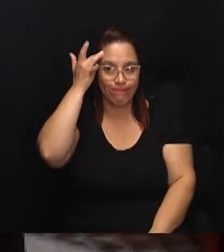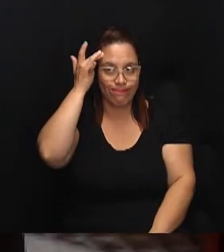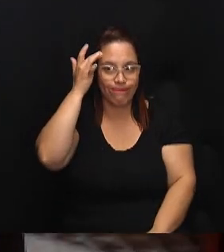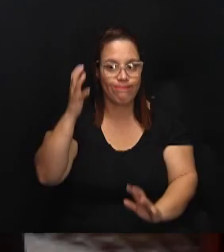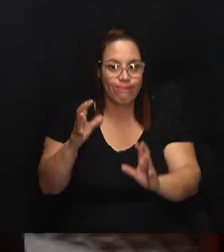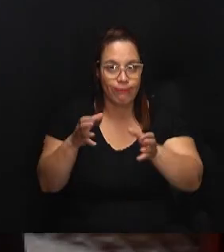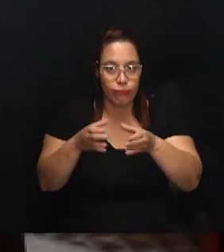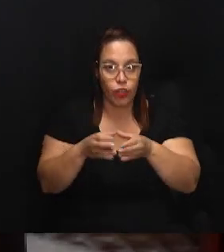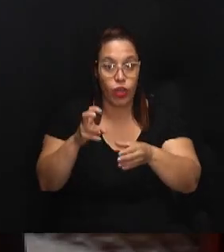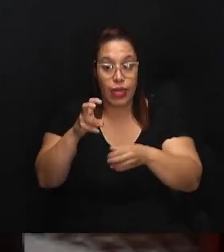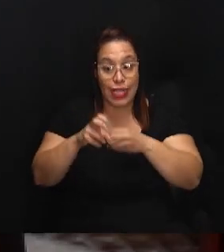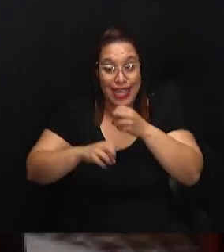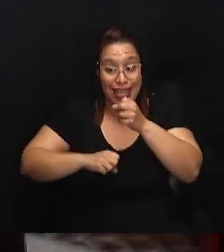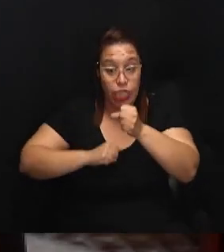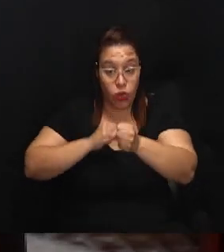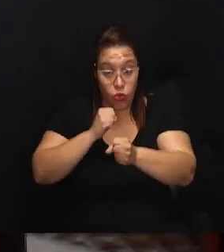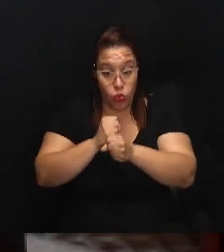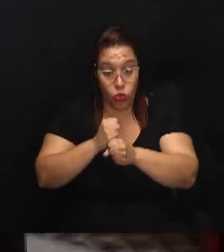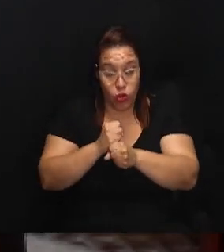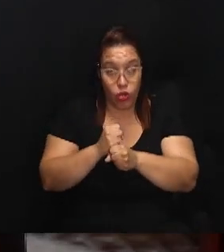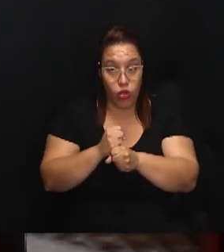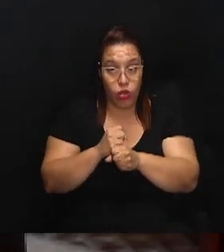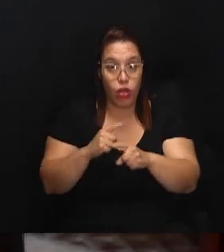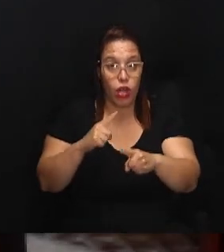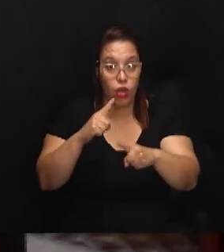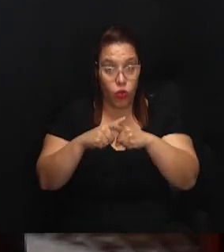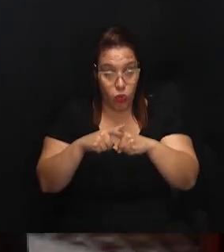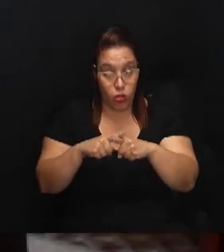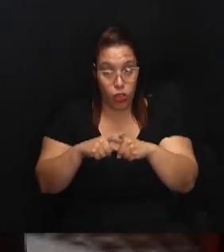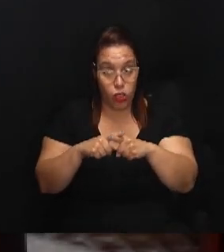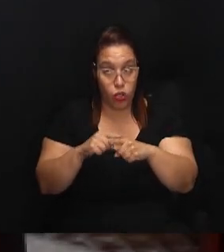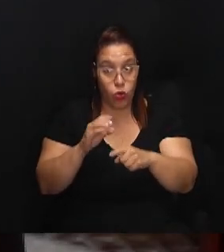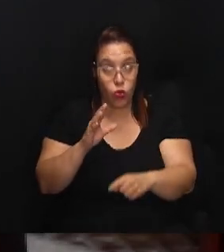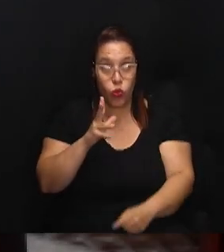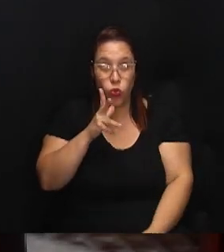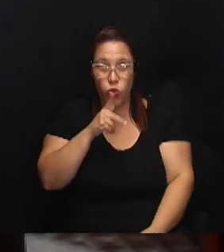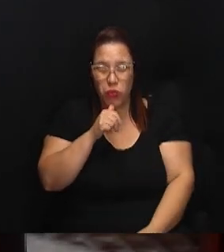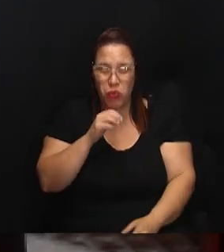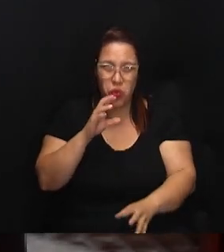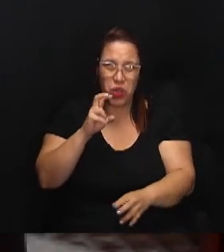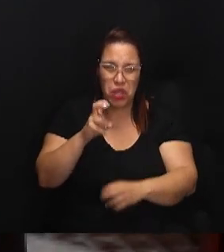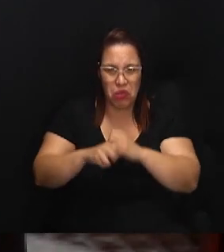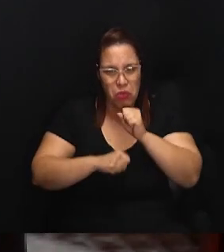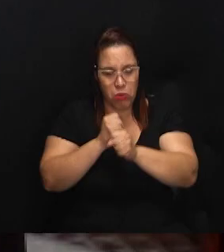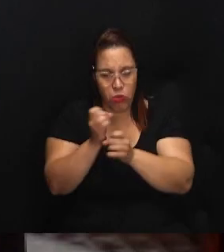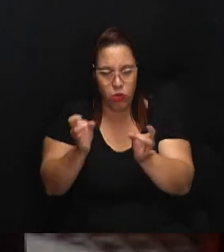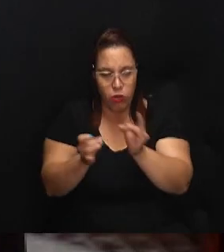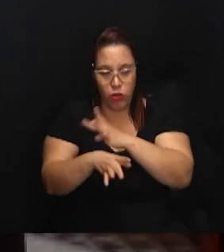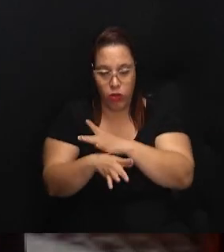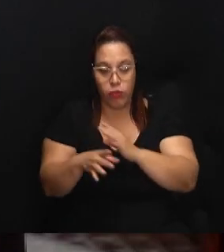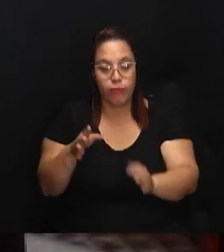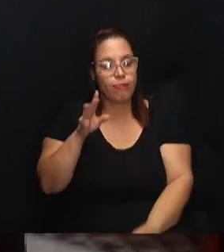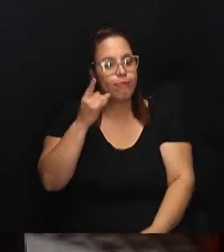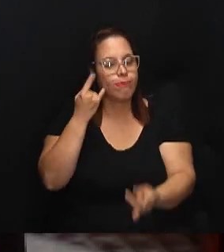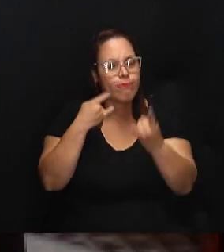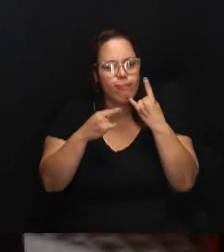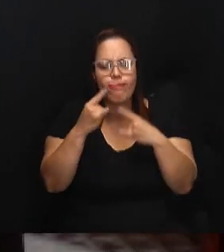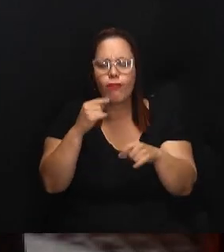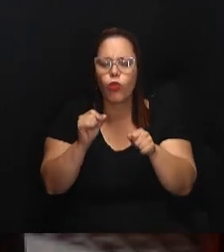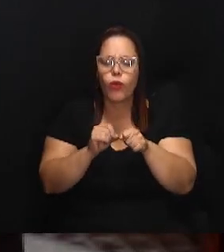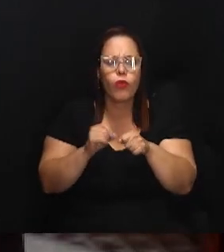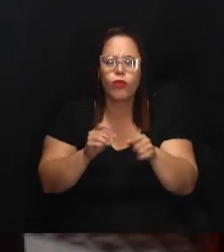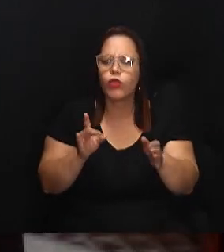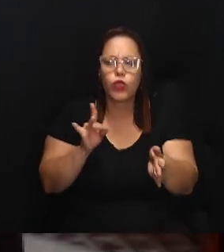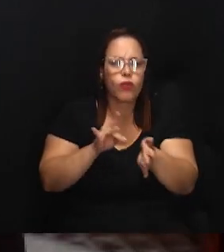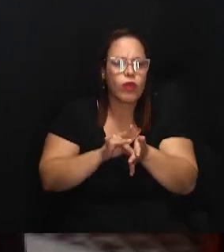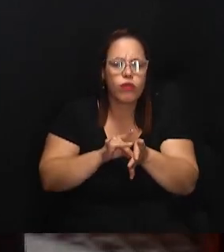acho que o processo todo demorou 5 anos, né? A competição durou 5 anos. E eu acho que uma das coisas mais interessantes de